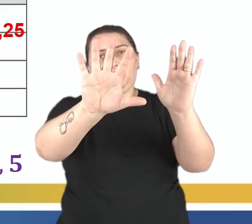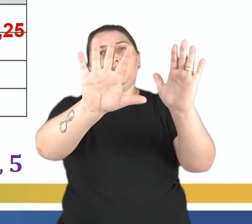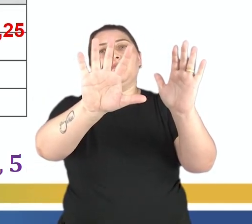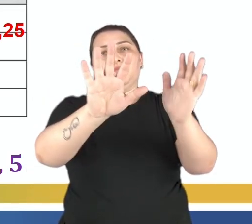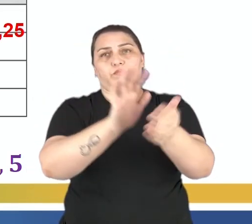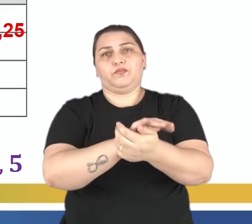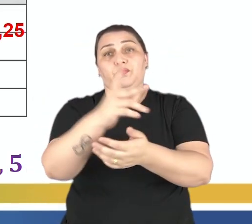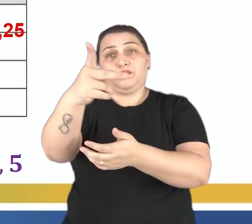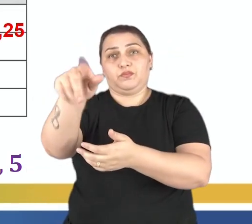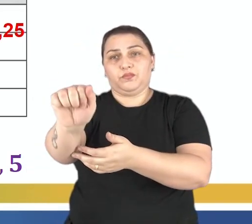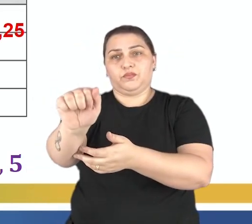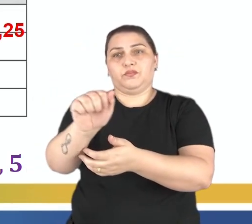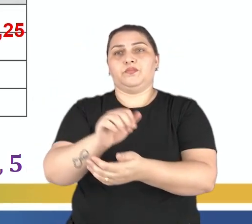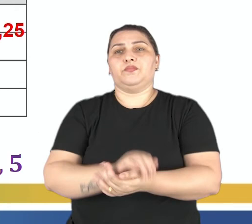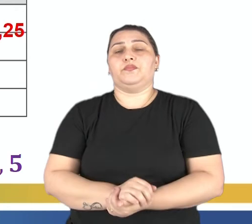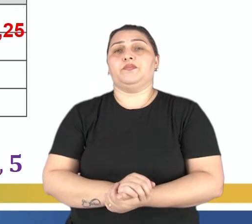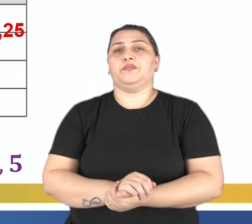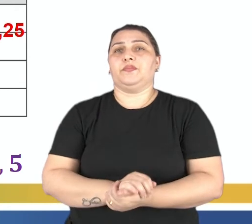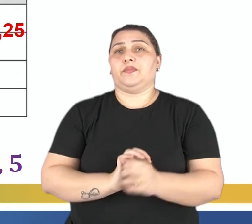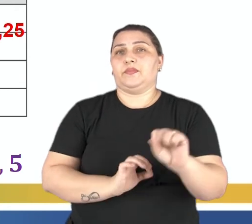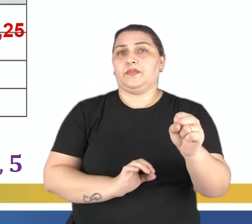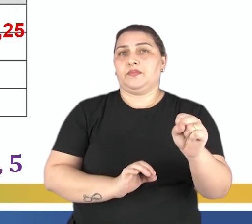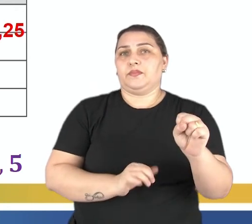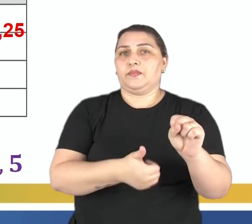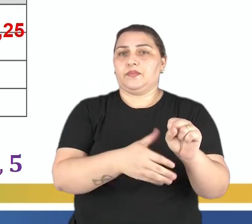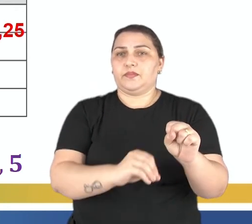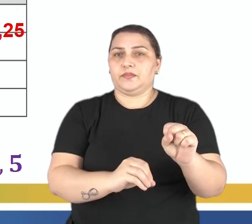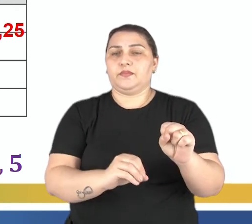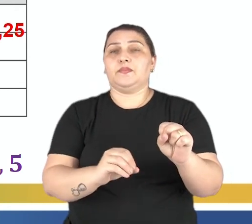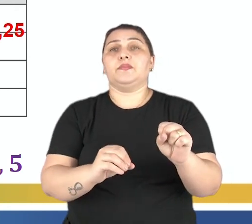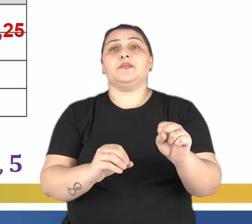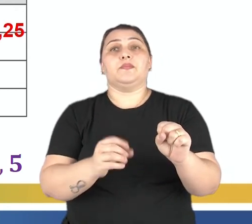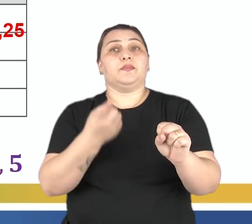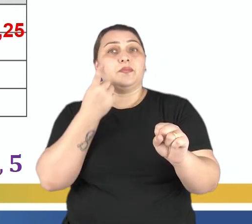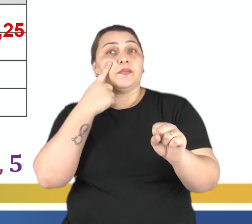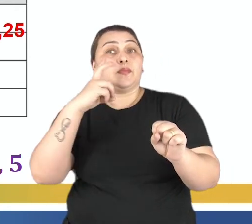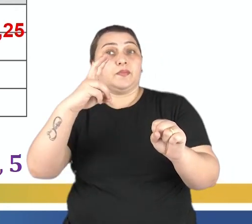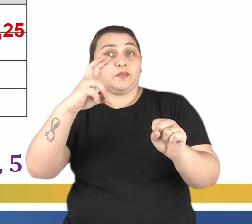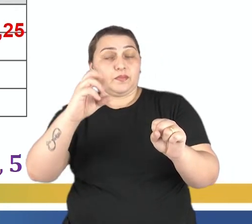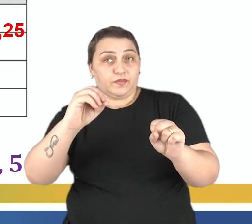termos de uma PA. S10, então, será igual ao A1,